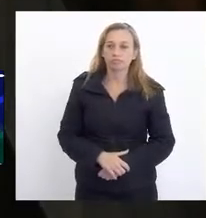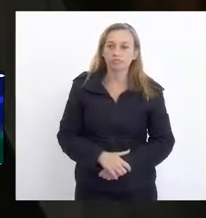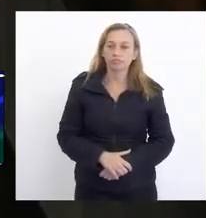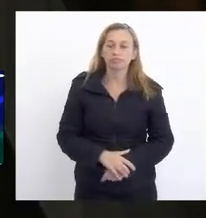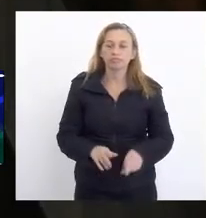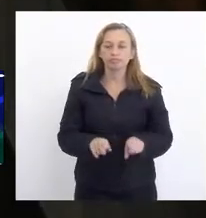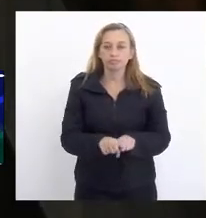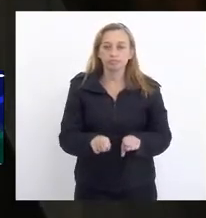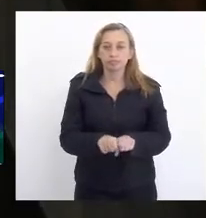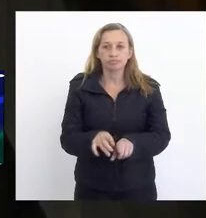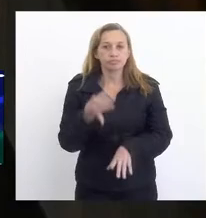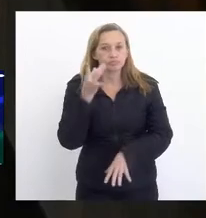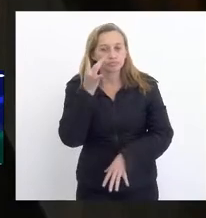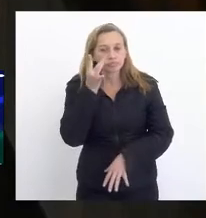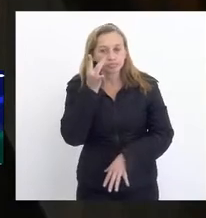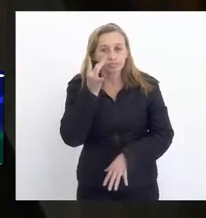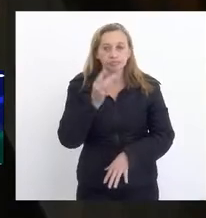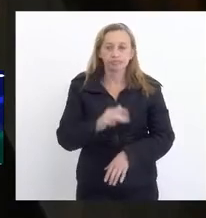e presencial,